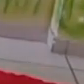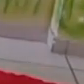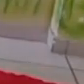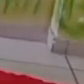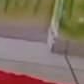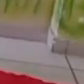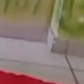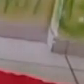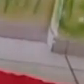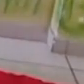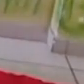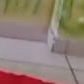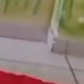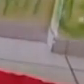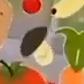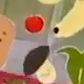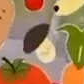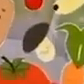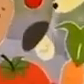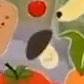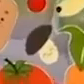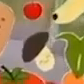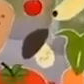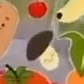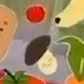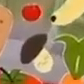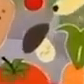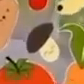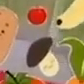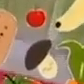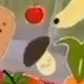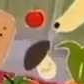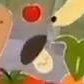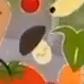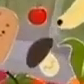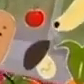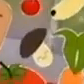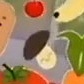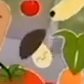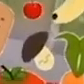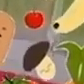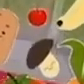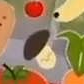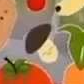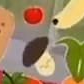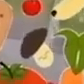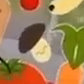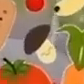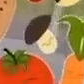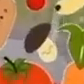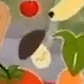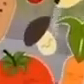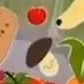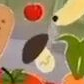essa vida. Mulher que carrega bebê come pedra, areia, terra, prego